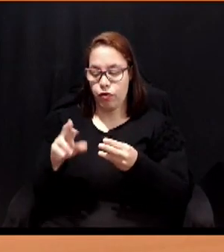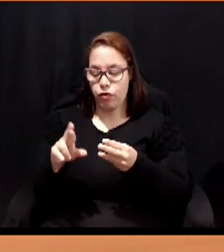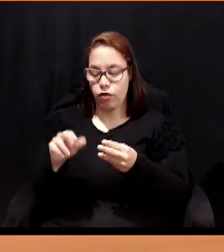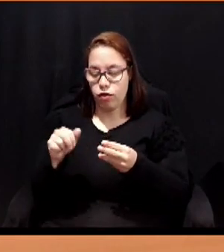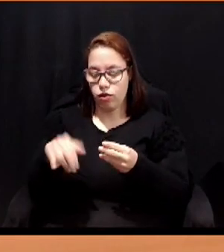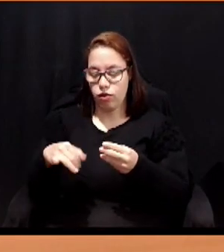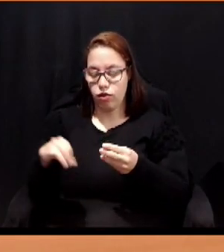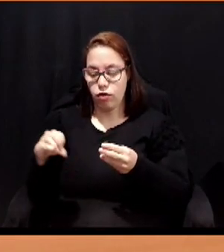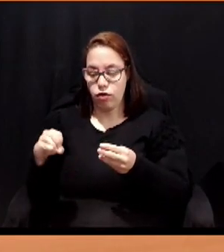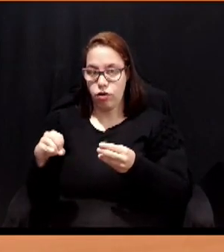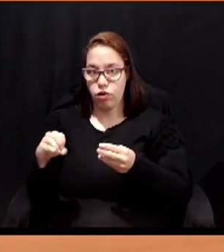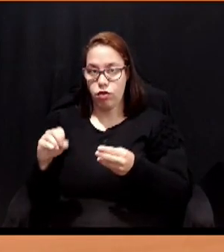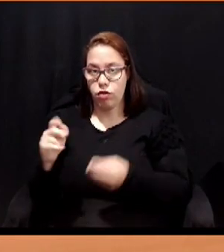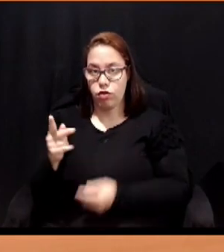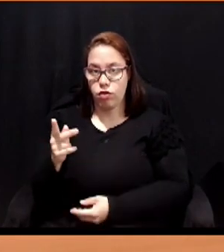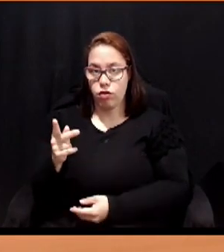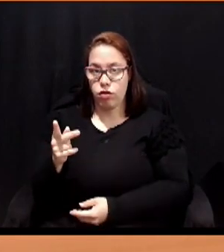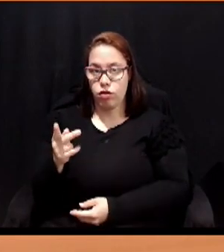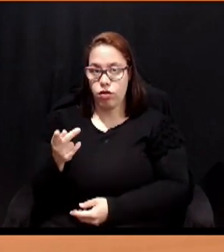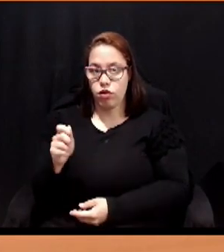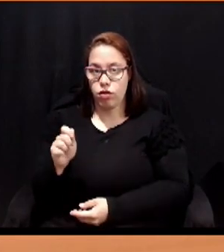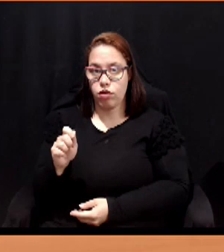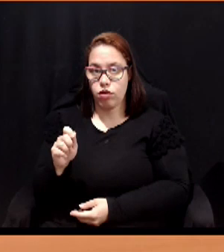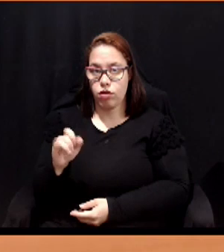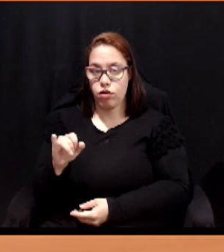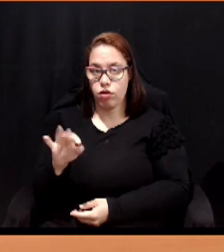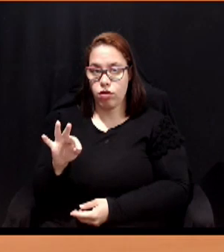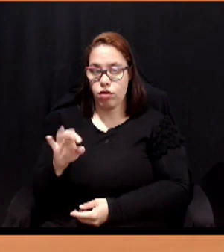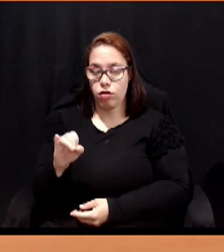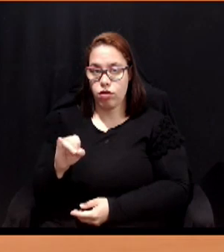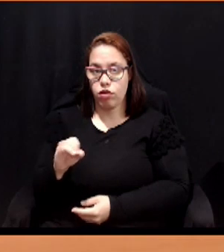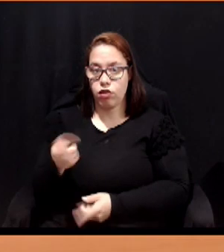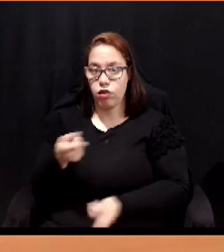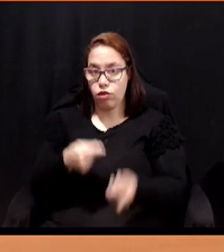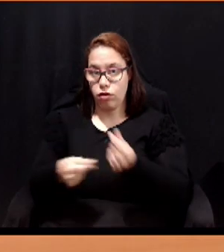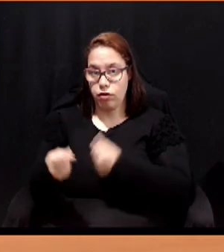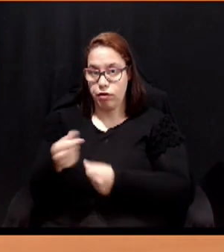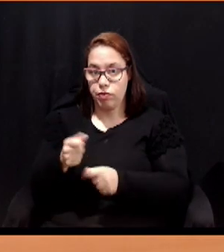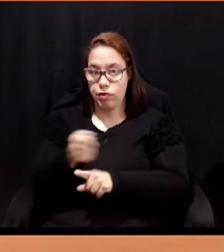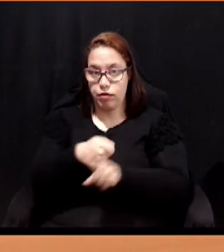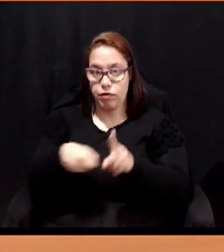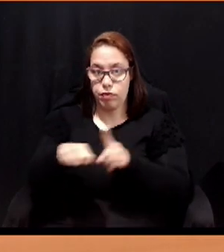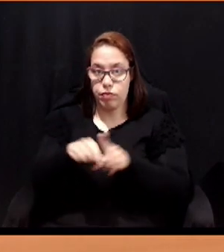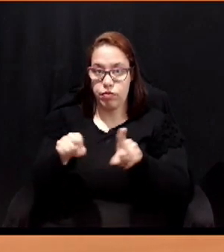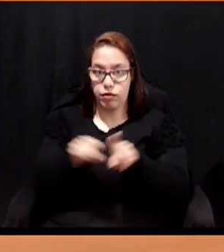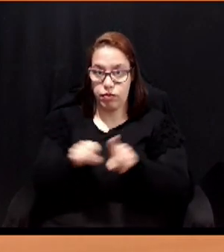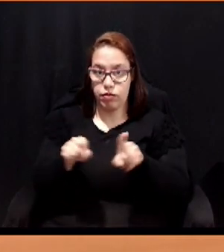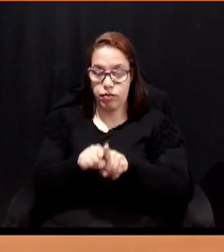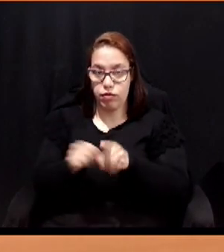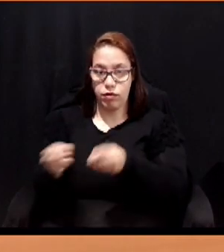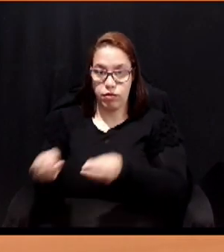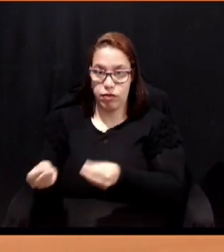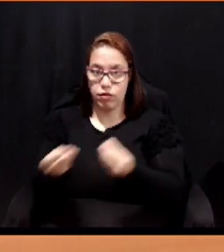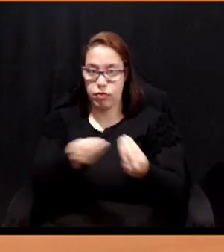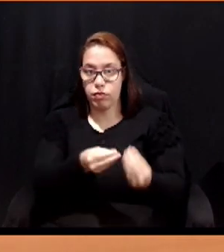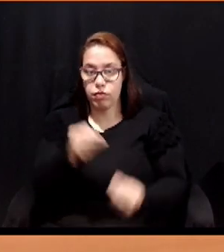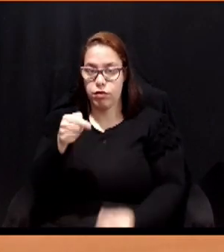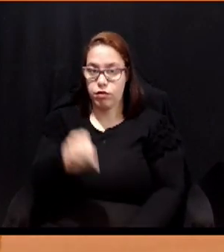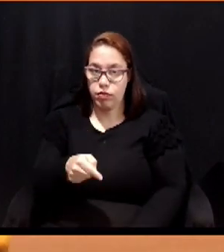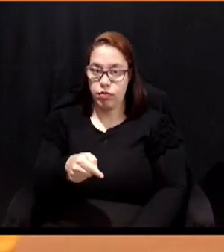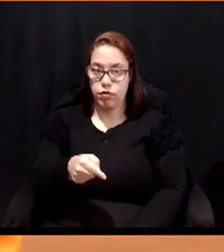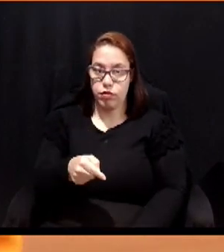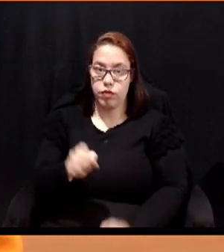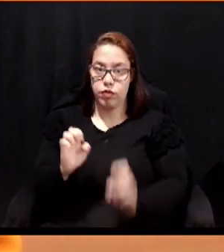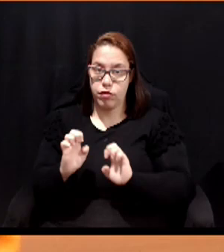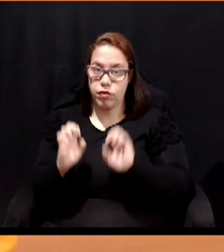Haiti, né? Todas as relações econômicas e sociais também são trazidas para cá. Eventos